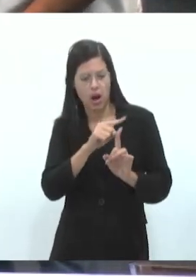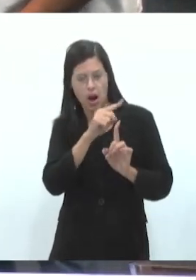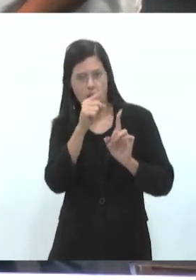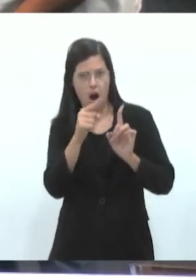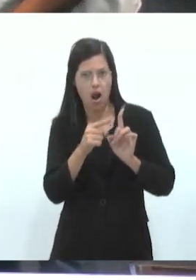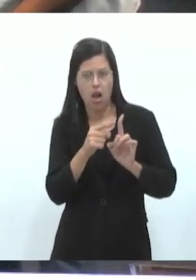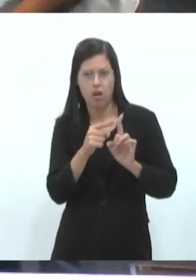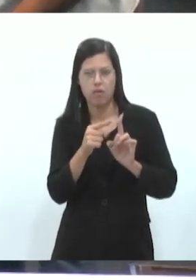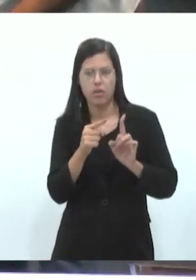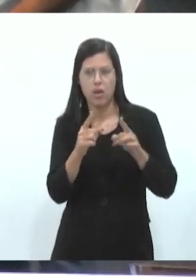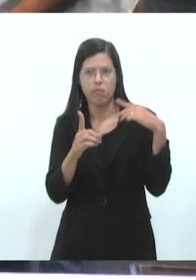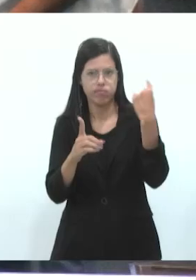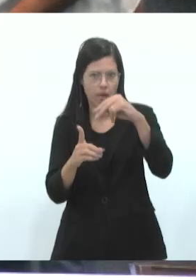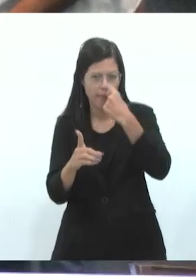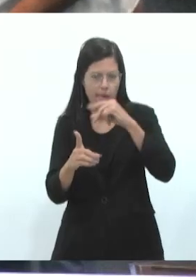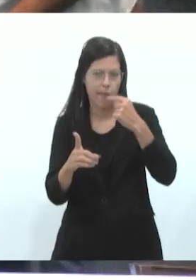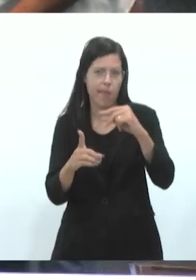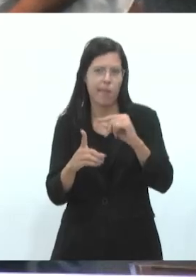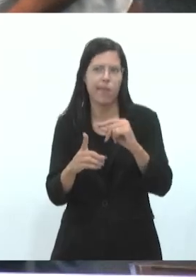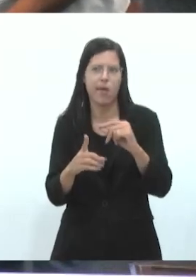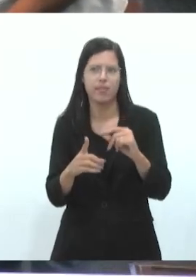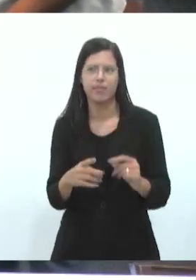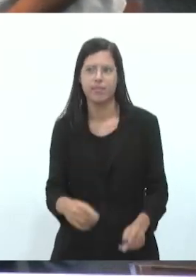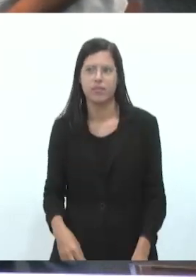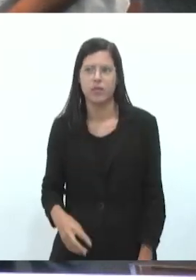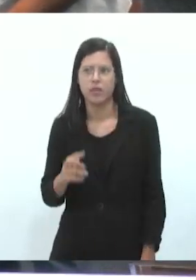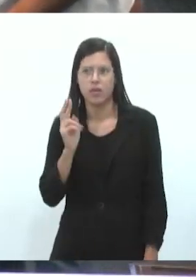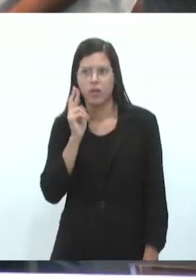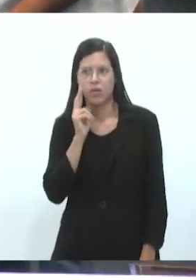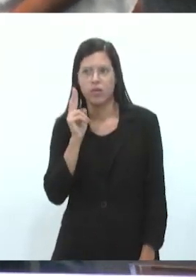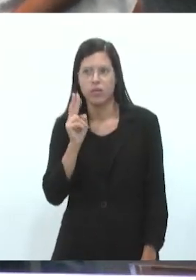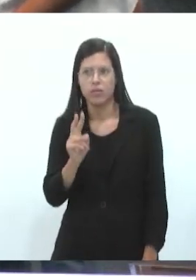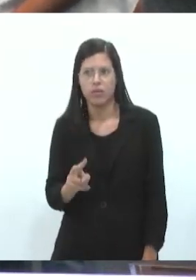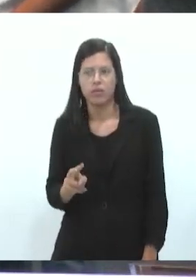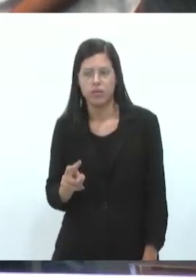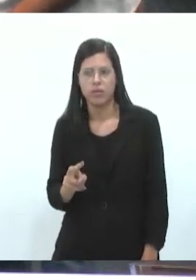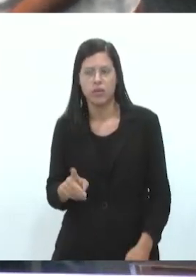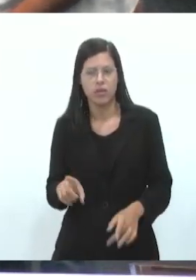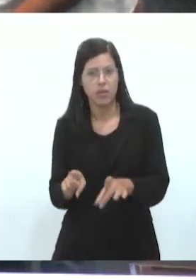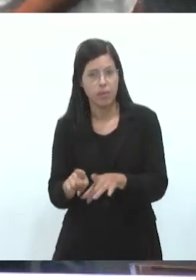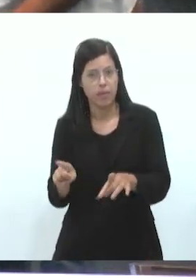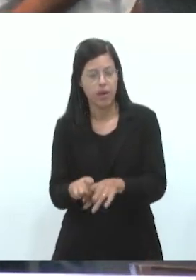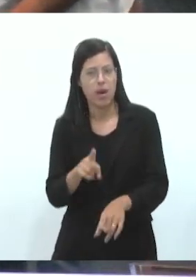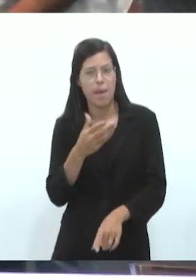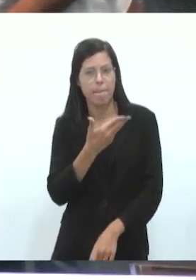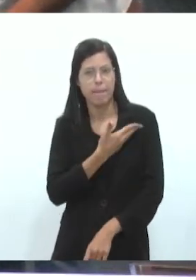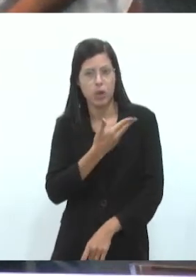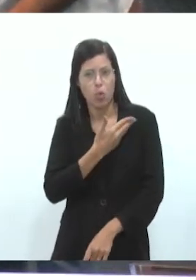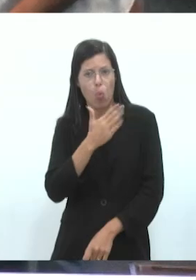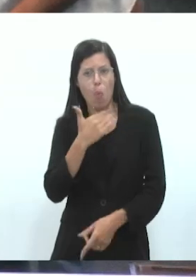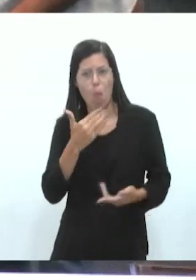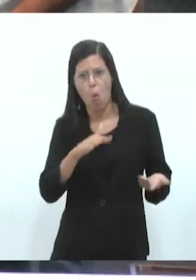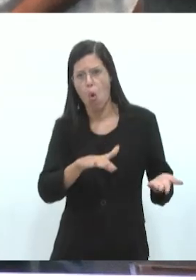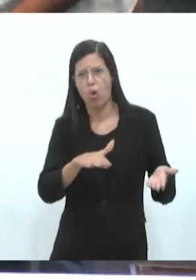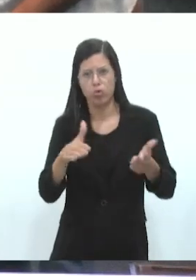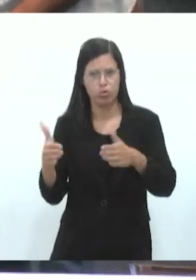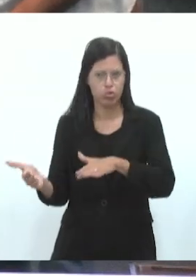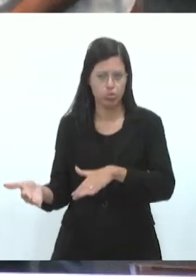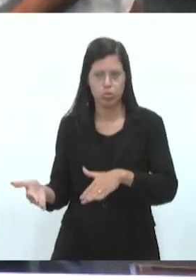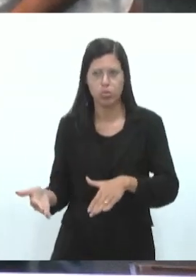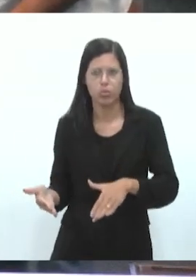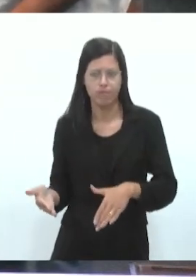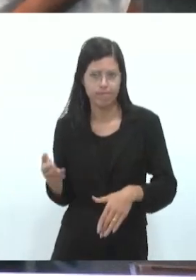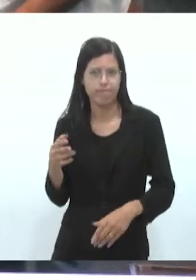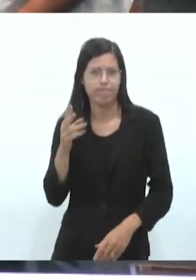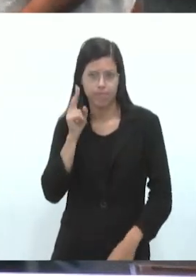para marido confessar. Eu vi companheiros serem mortos no pau de arara, né? Vi